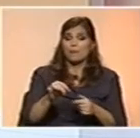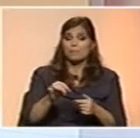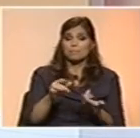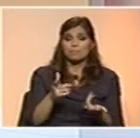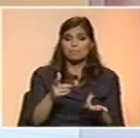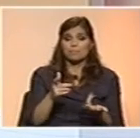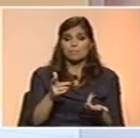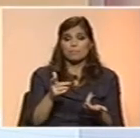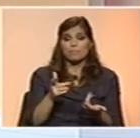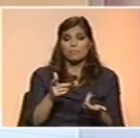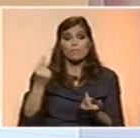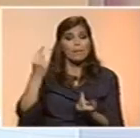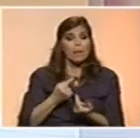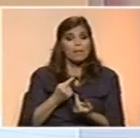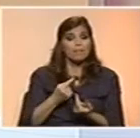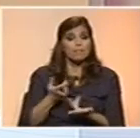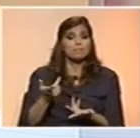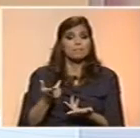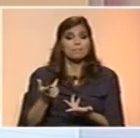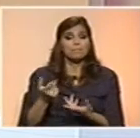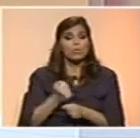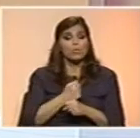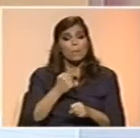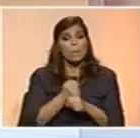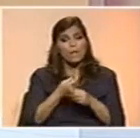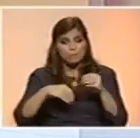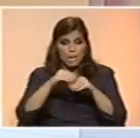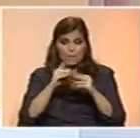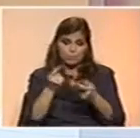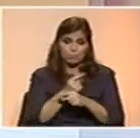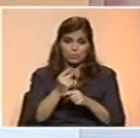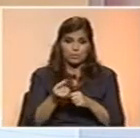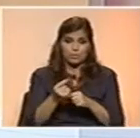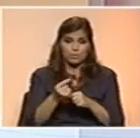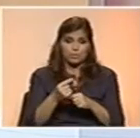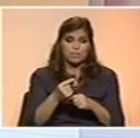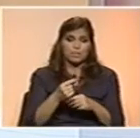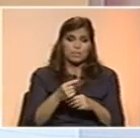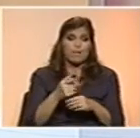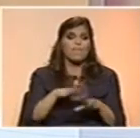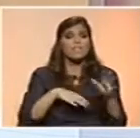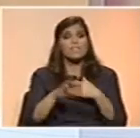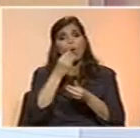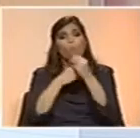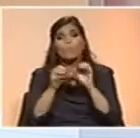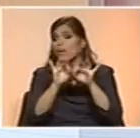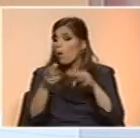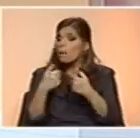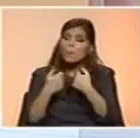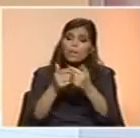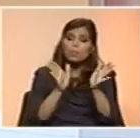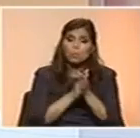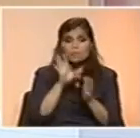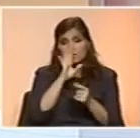que obriga ali a um trabalho suplementar, não é? Porque uma coisa é fazer a mesma refeição para toda a gente, outra coisa é ter que fazer uma série